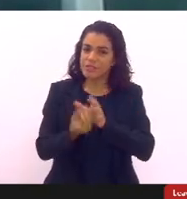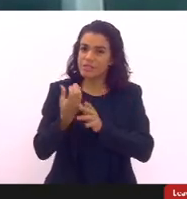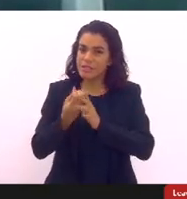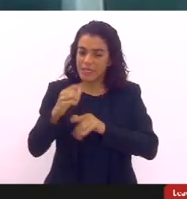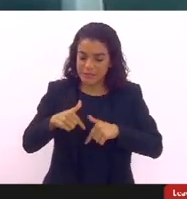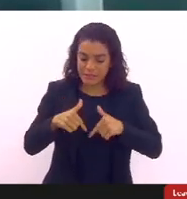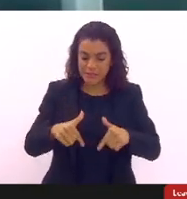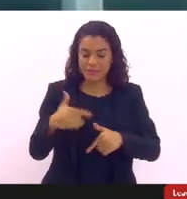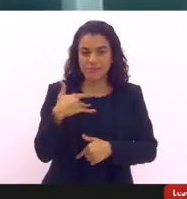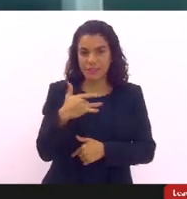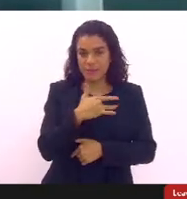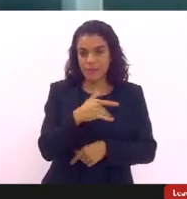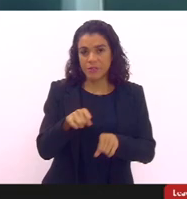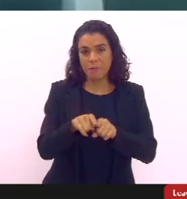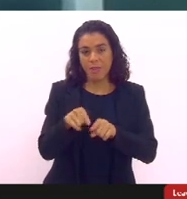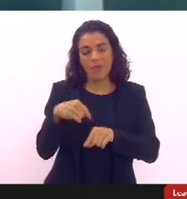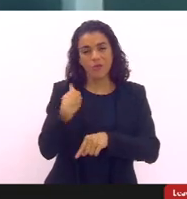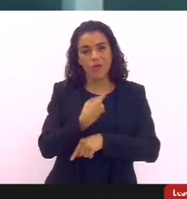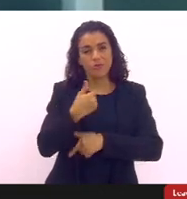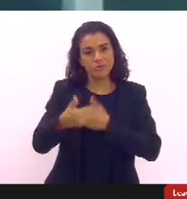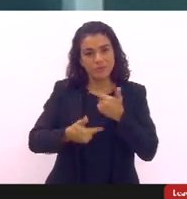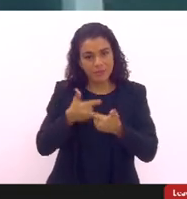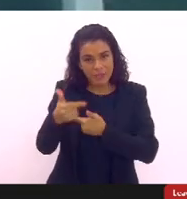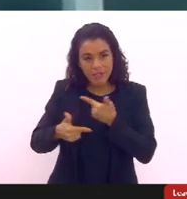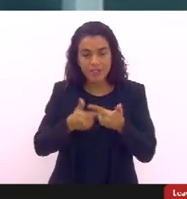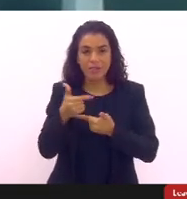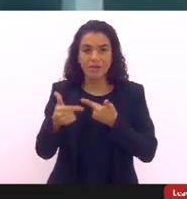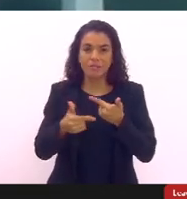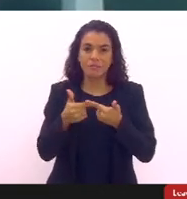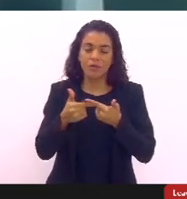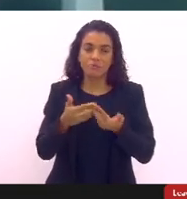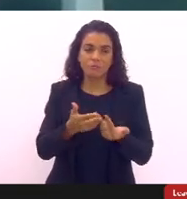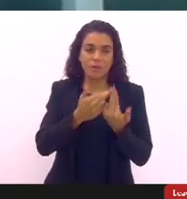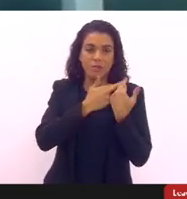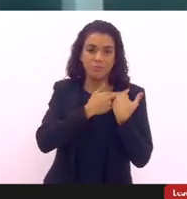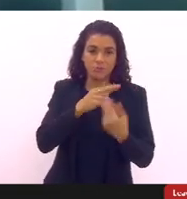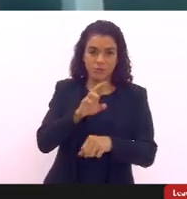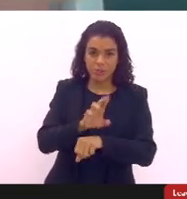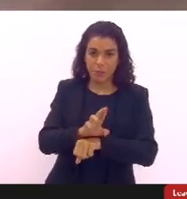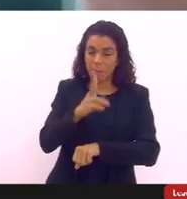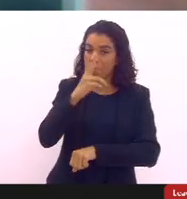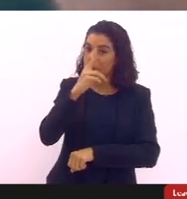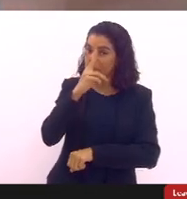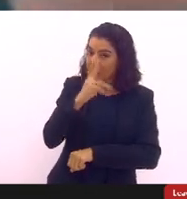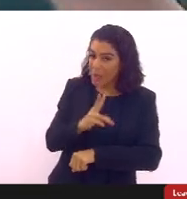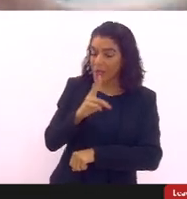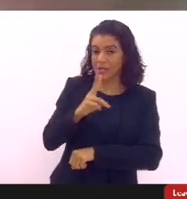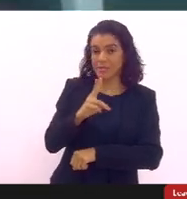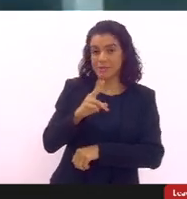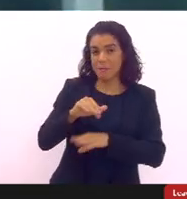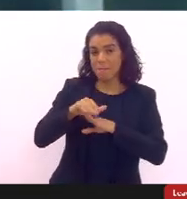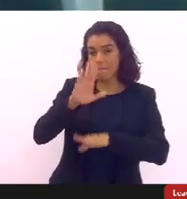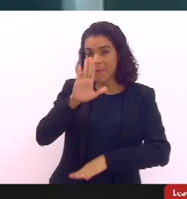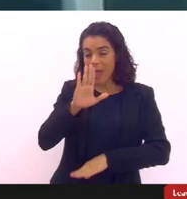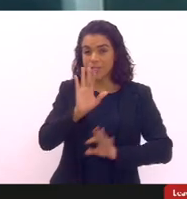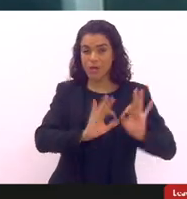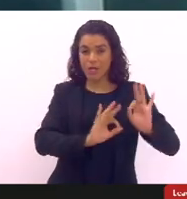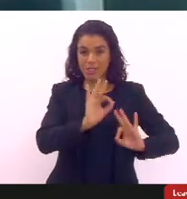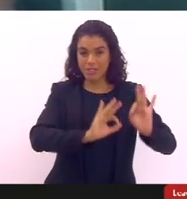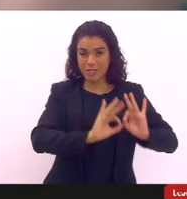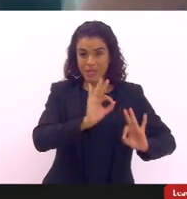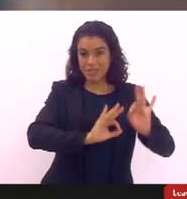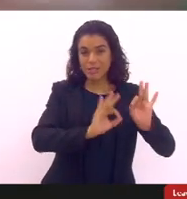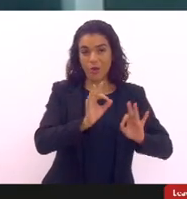de saúde. A nossa atividade na responsabilidade do Estado, embora ela seja muito mais meio de organização,